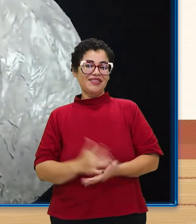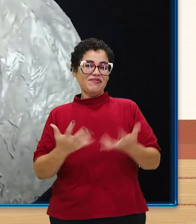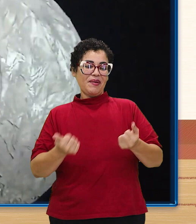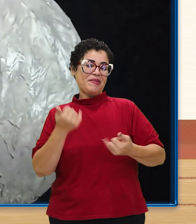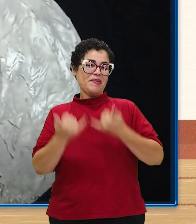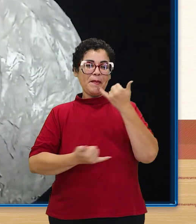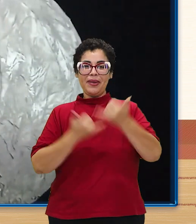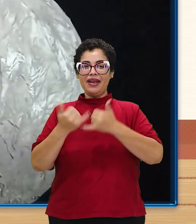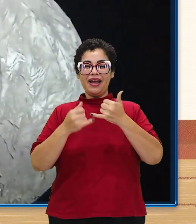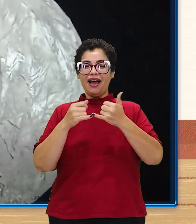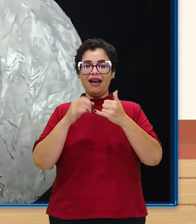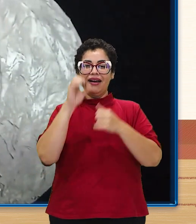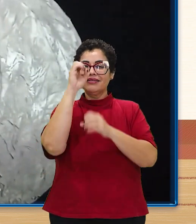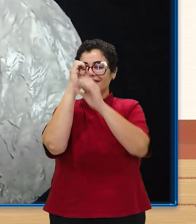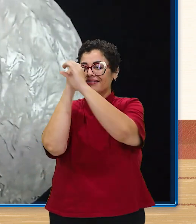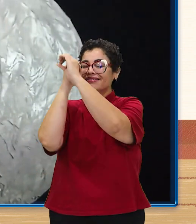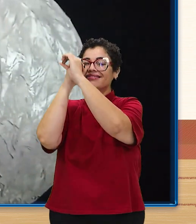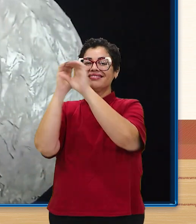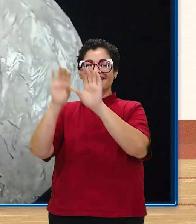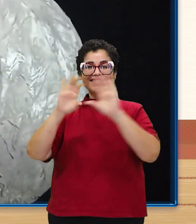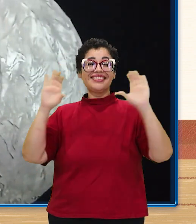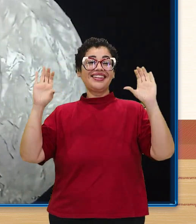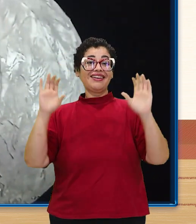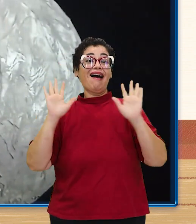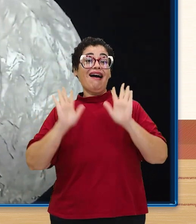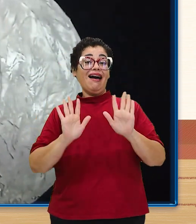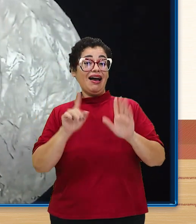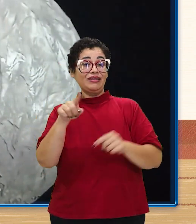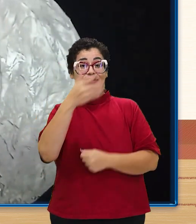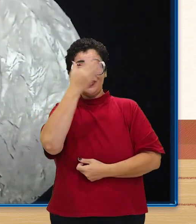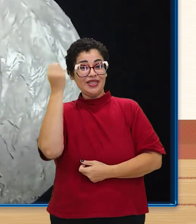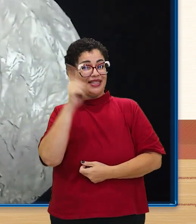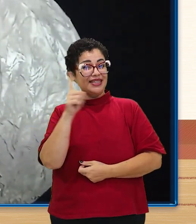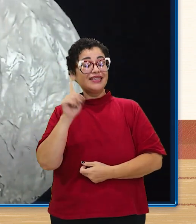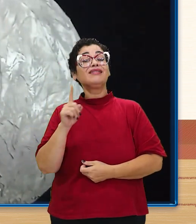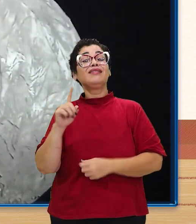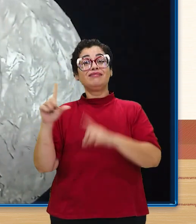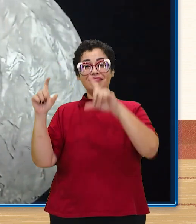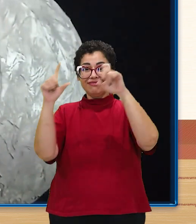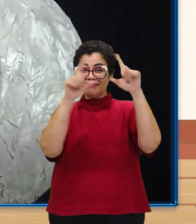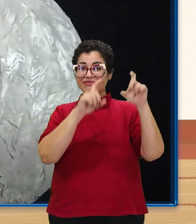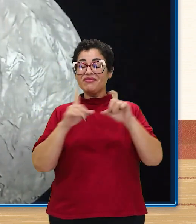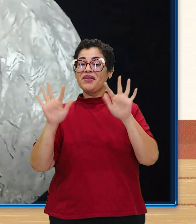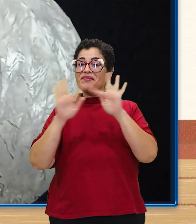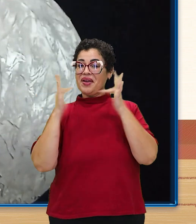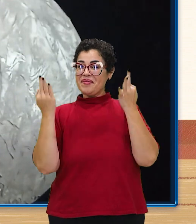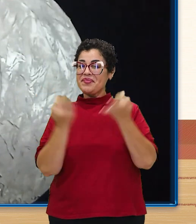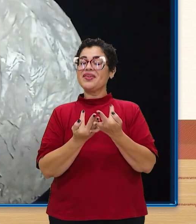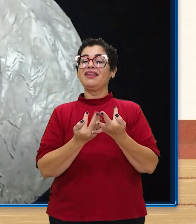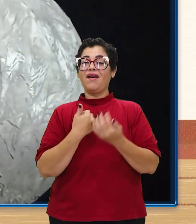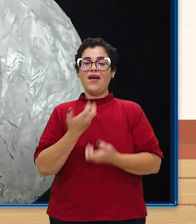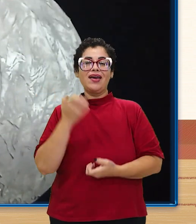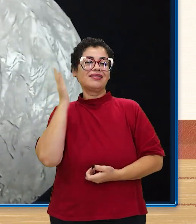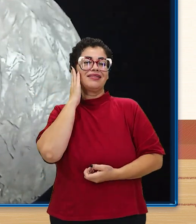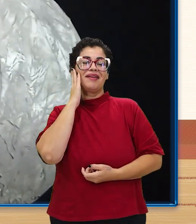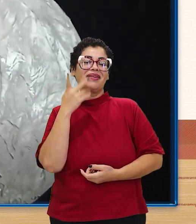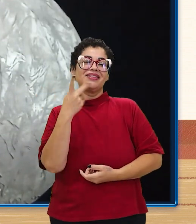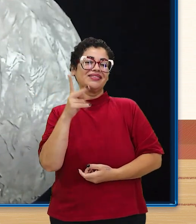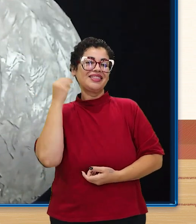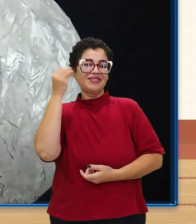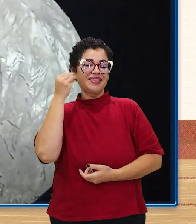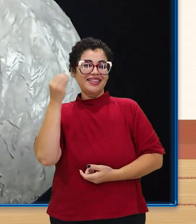vamos brincar de observar o céu. Ah, não se esqueçam de registrar esse momento em família. Quero saber como